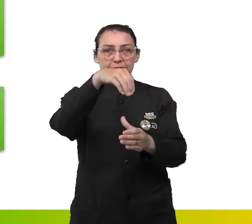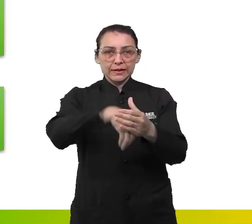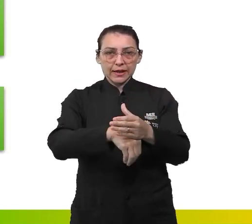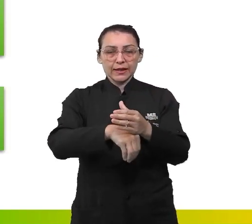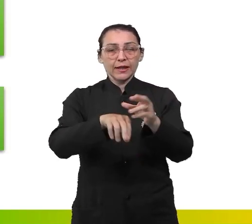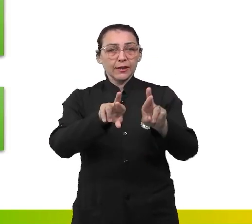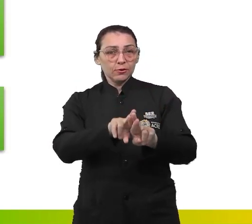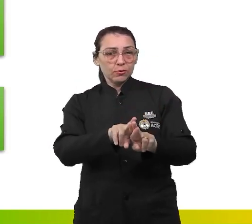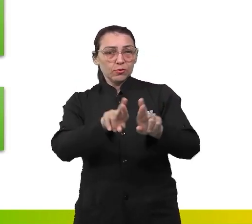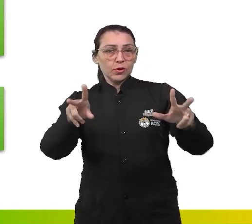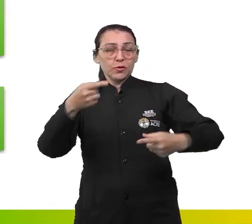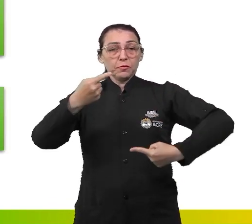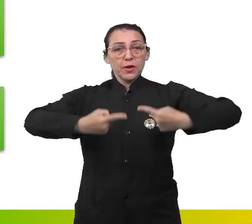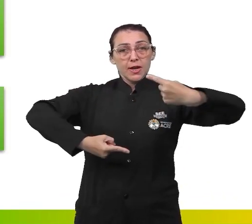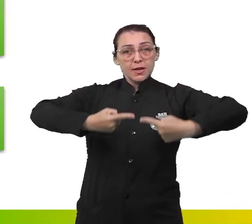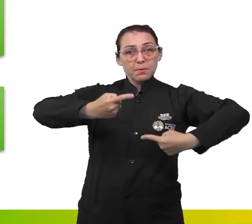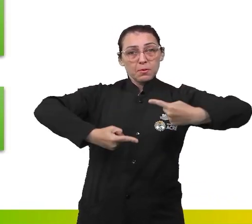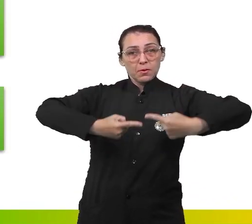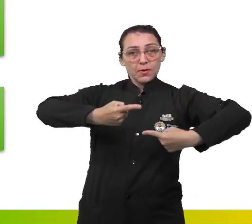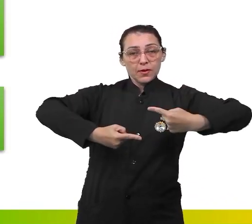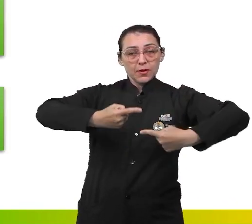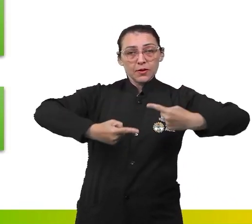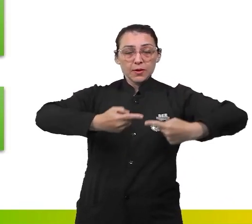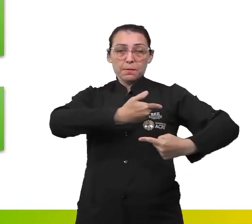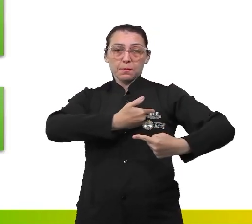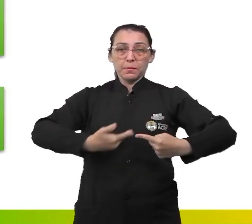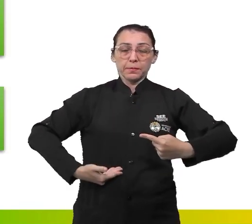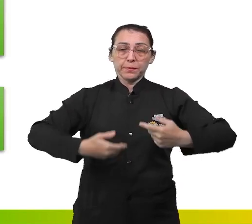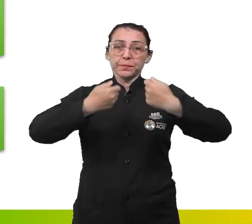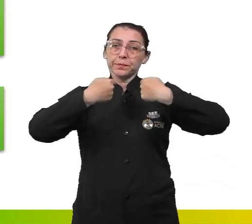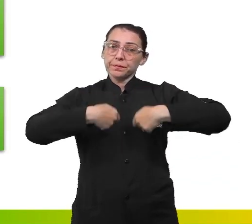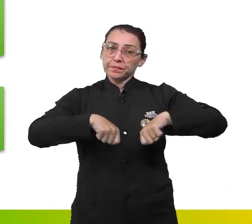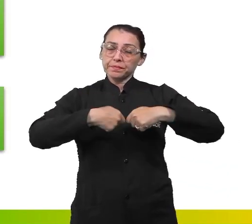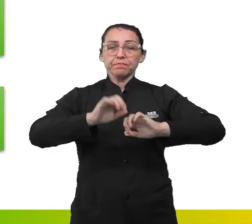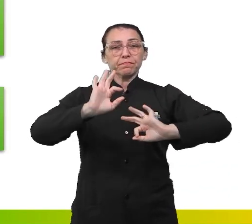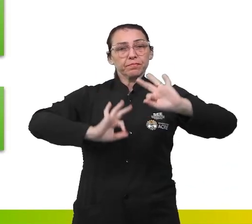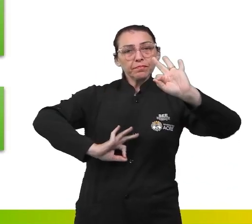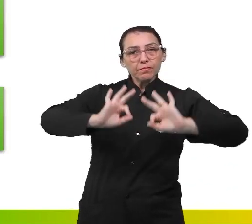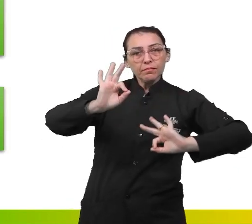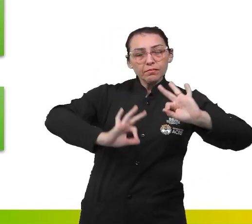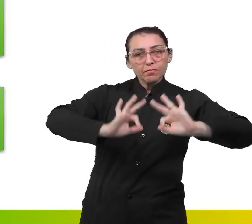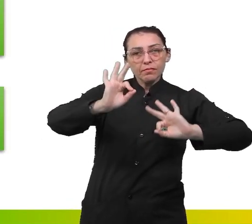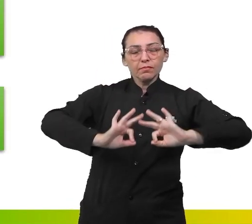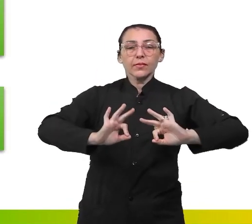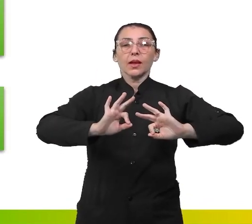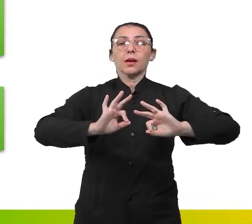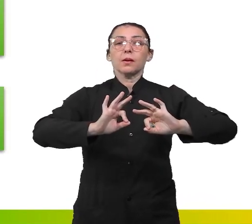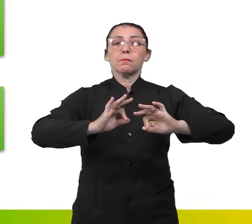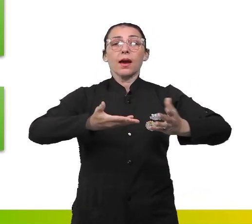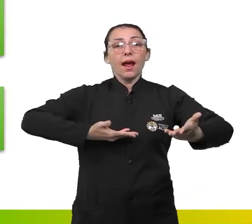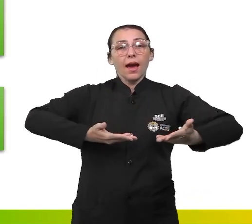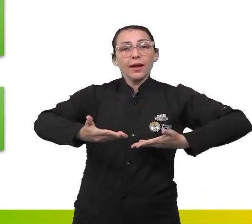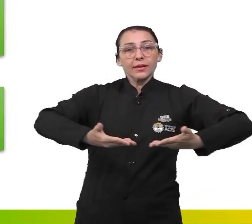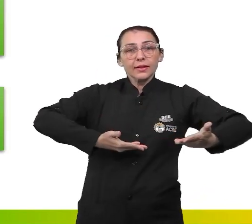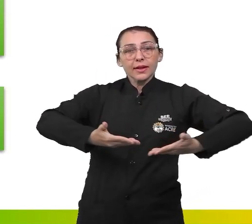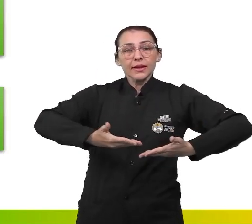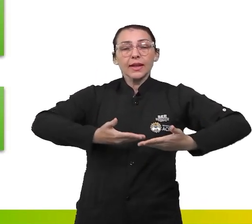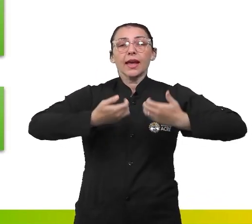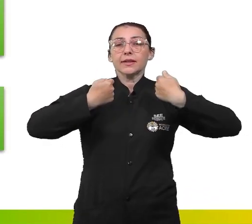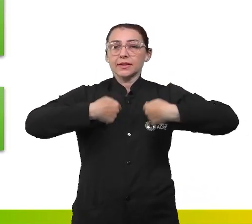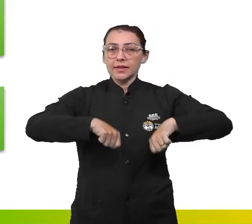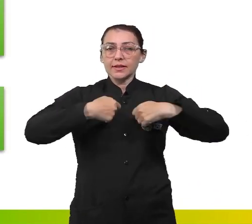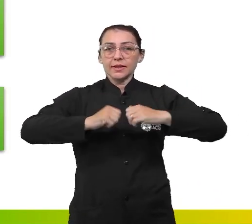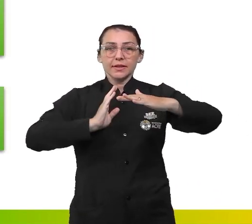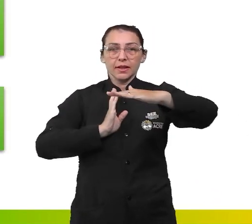suas diferentes políticas, né? Precisa estar organizado para atender às demandas